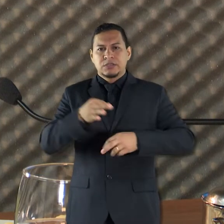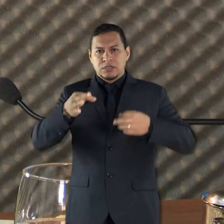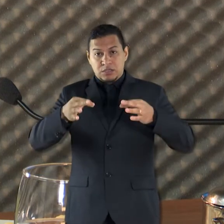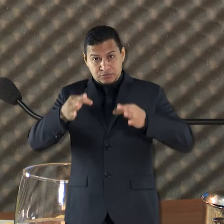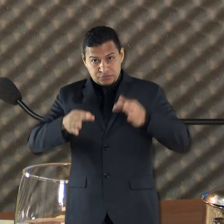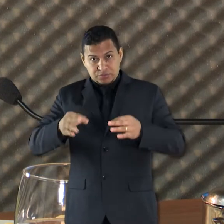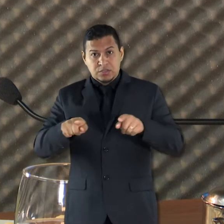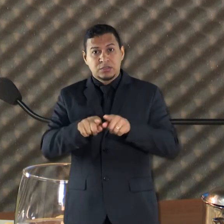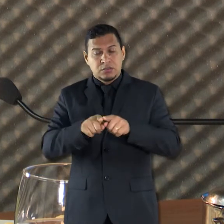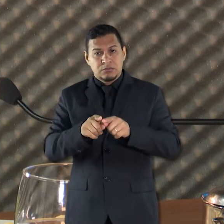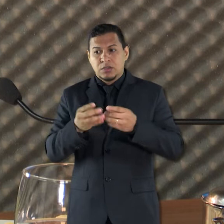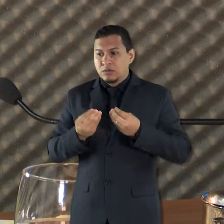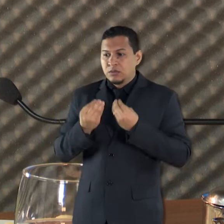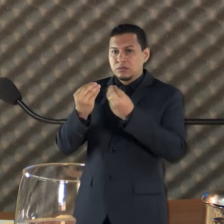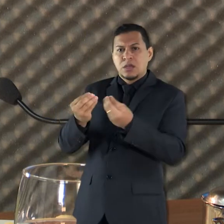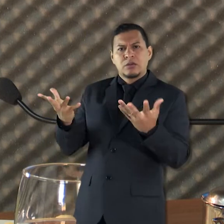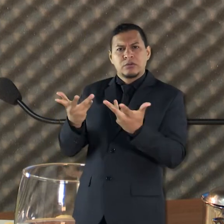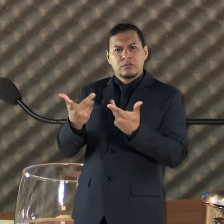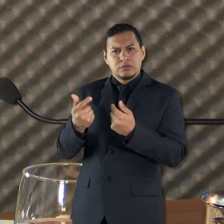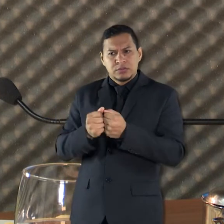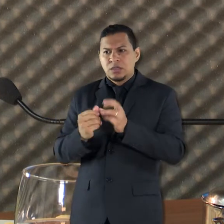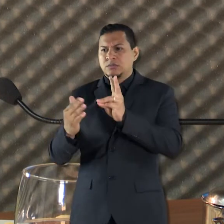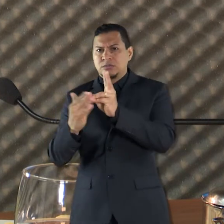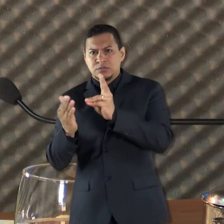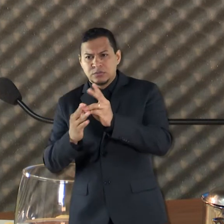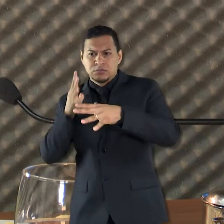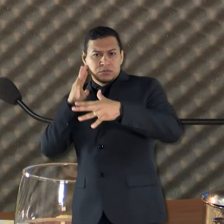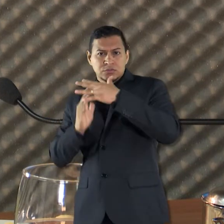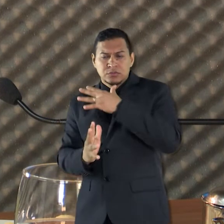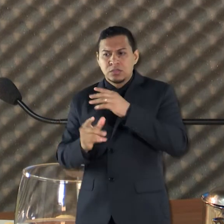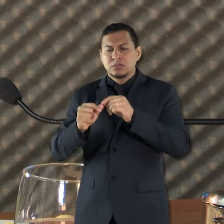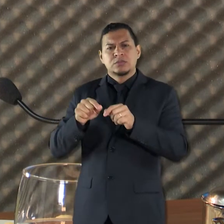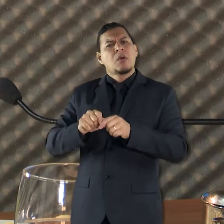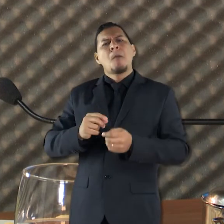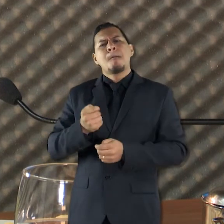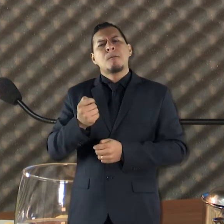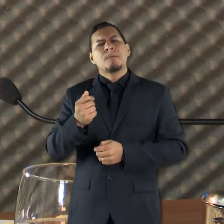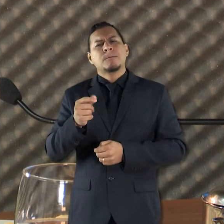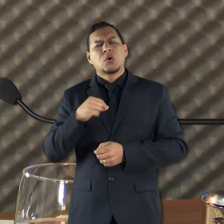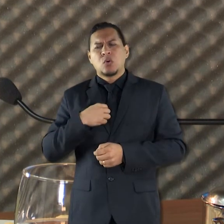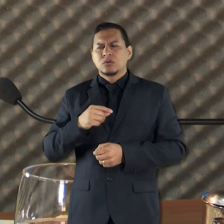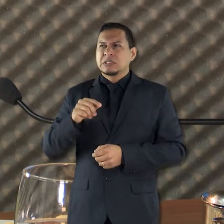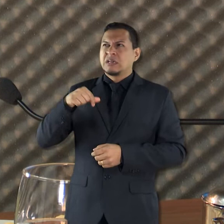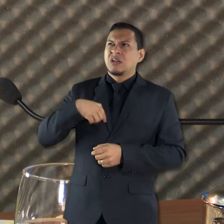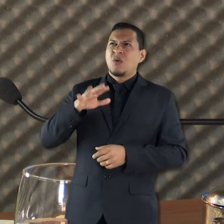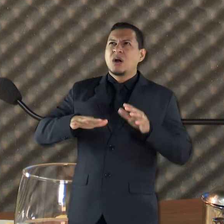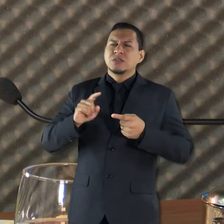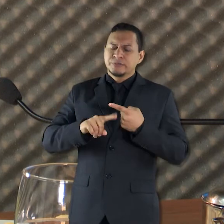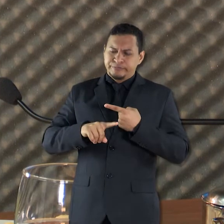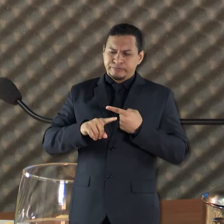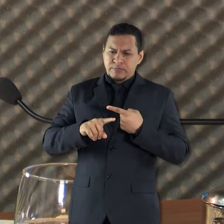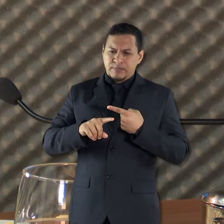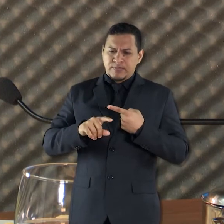à justiça, atendimento à população invisibilizada, indígena, refugiado. Poucos tribunais têm serviço assim. Eu posso te apontar o Tribunal